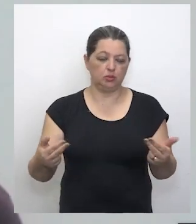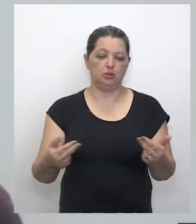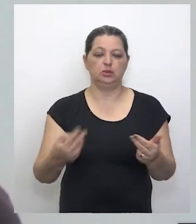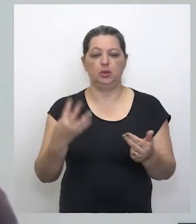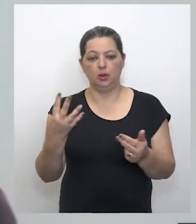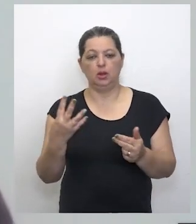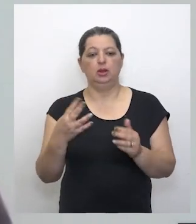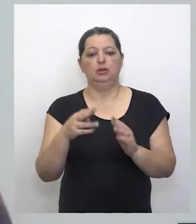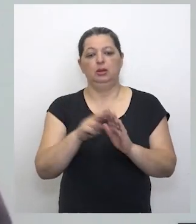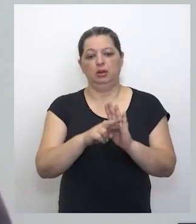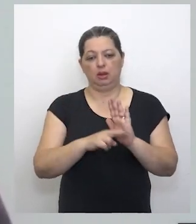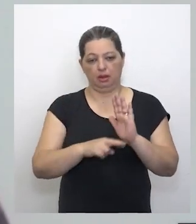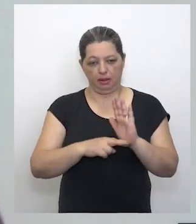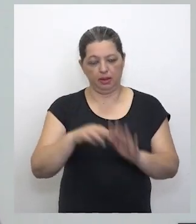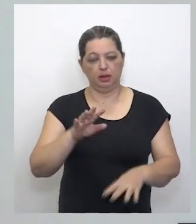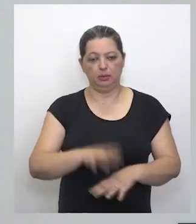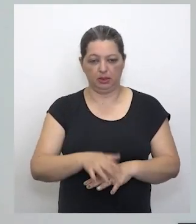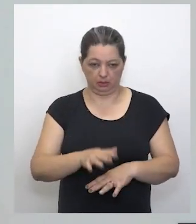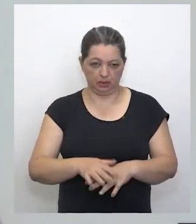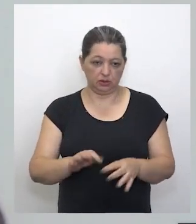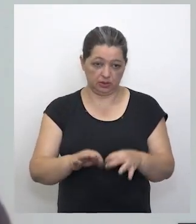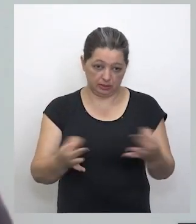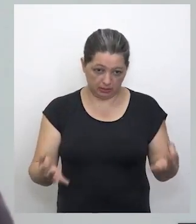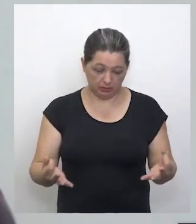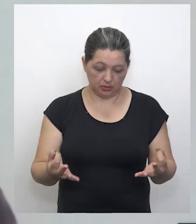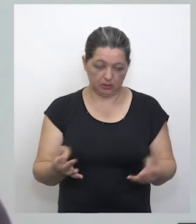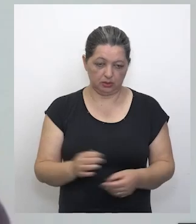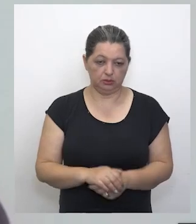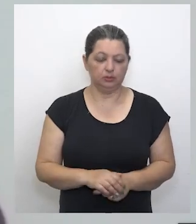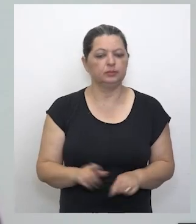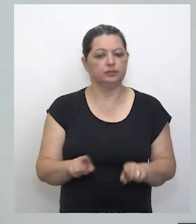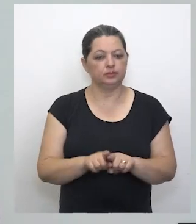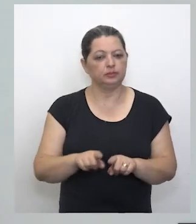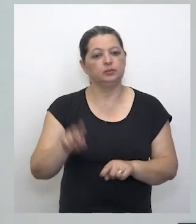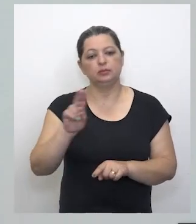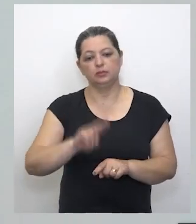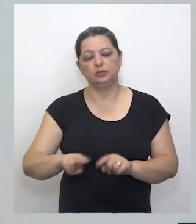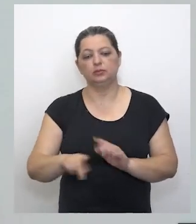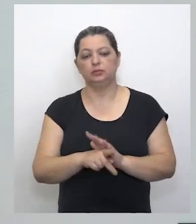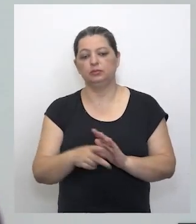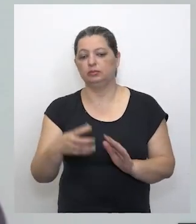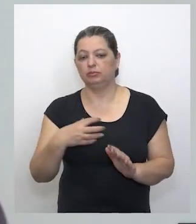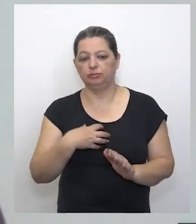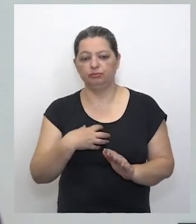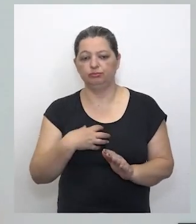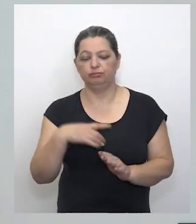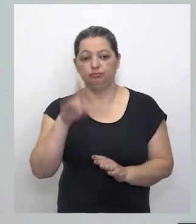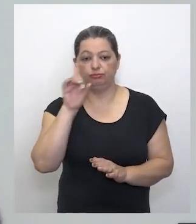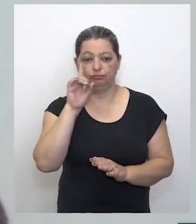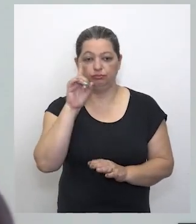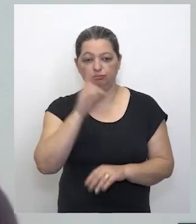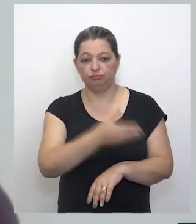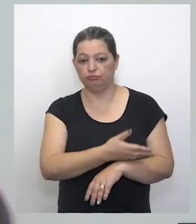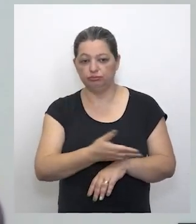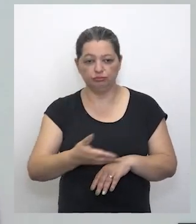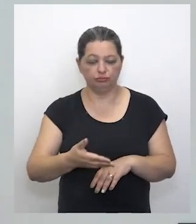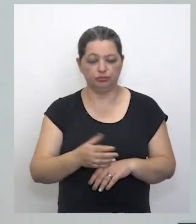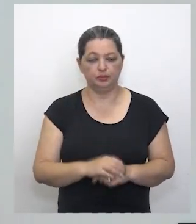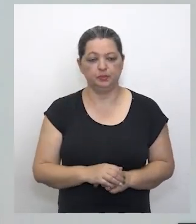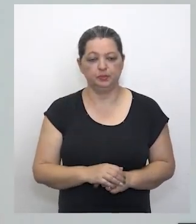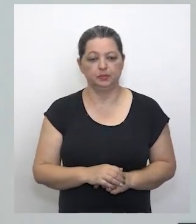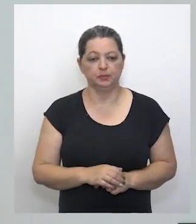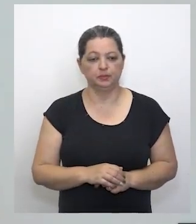né, trazendo também o vocabulário usado no cotidiano. Então, todas essas